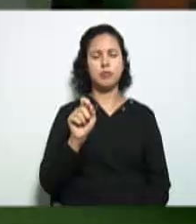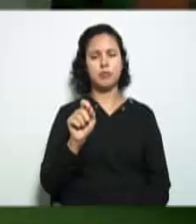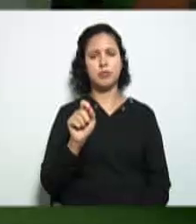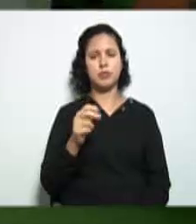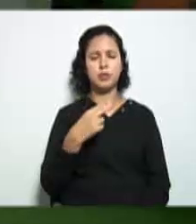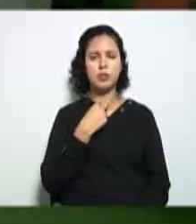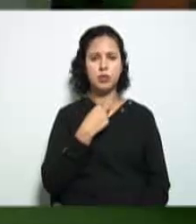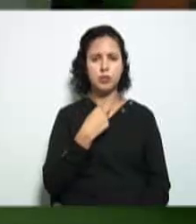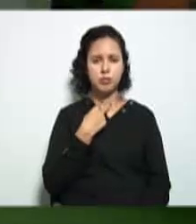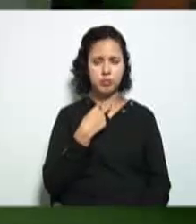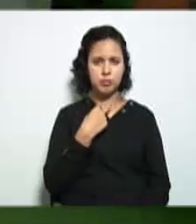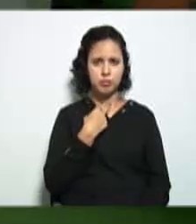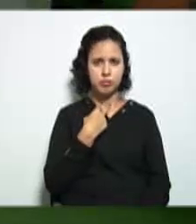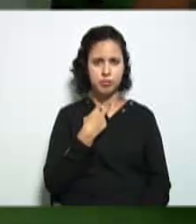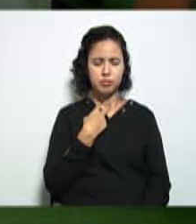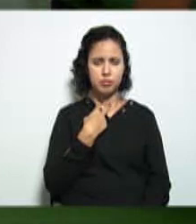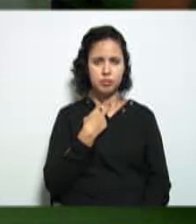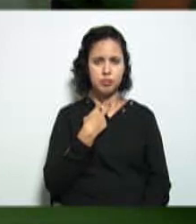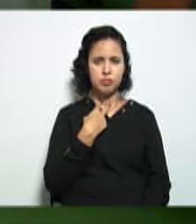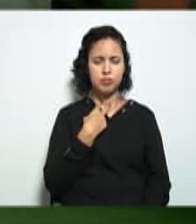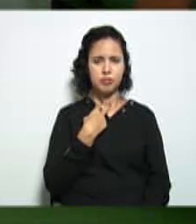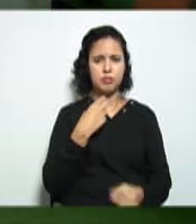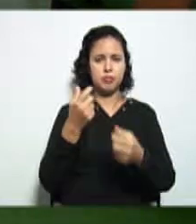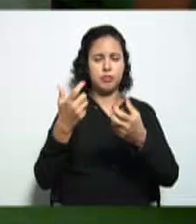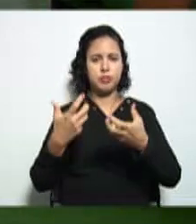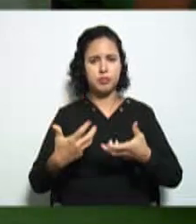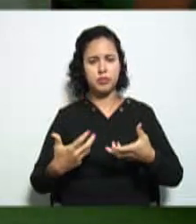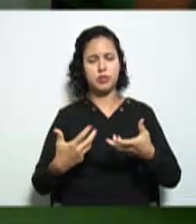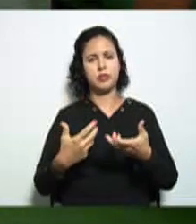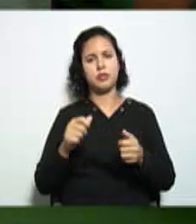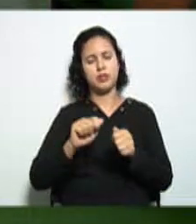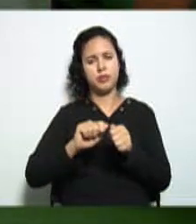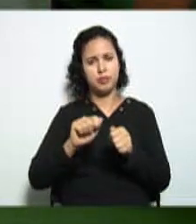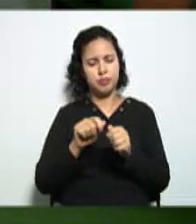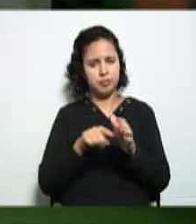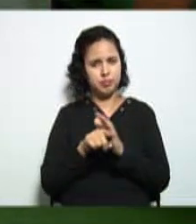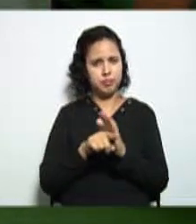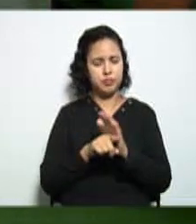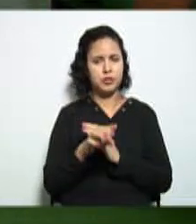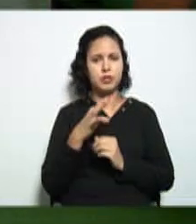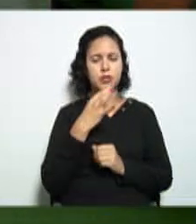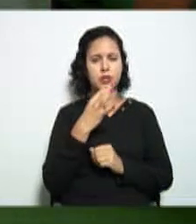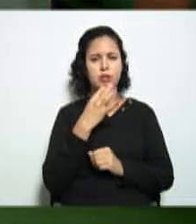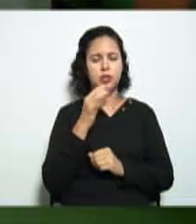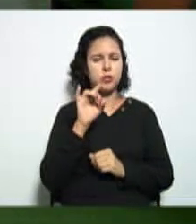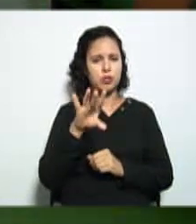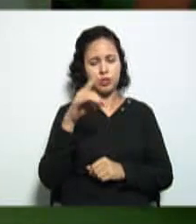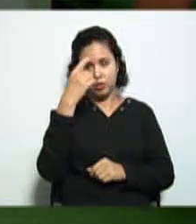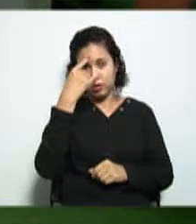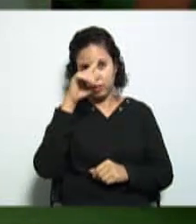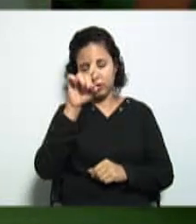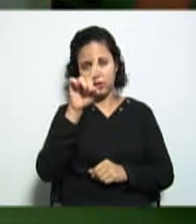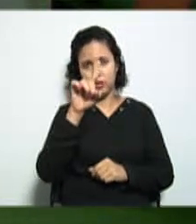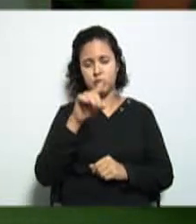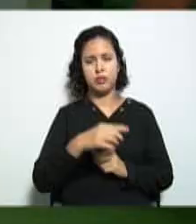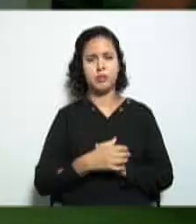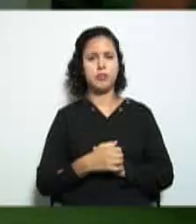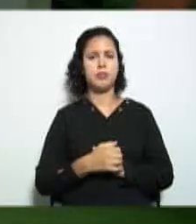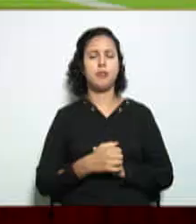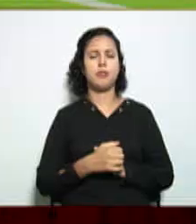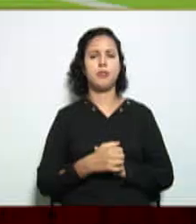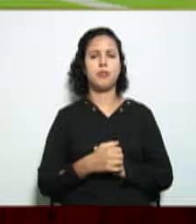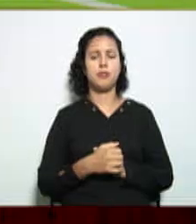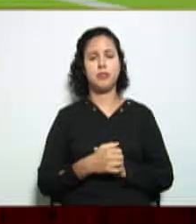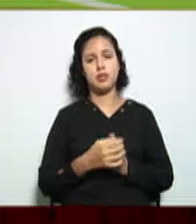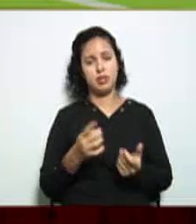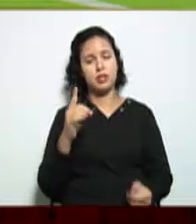não pode, né, professora, dizer assim que a gente vai fazer uma pesquisa, vai acontecer alguma coisa, só dá ideia, né? Só dar ideia